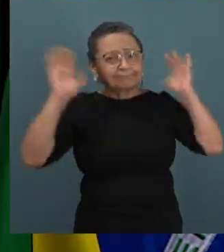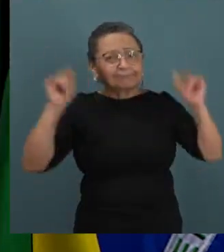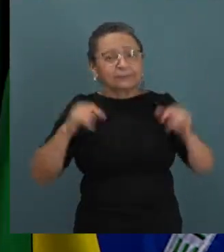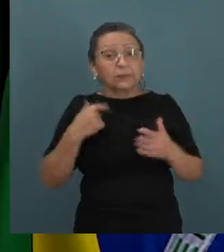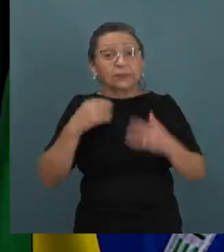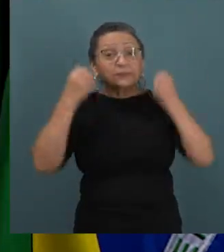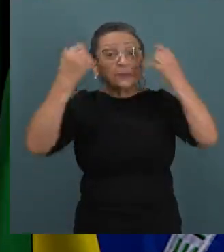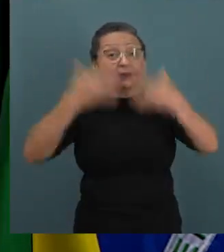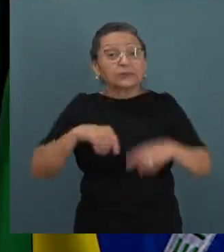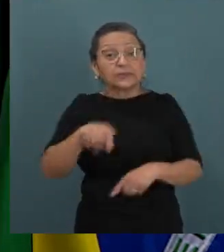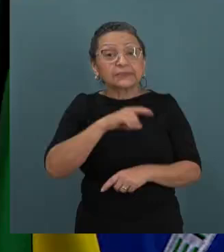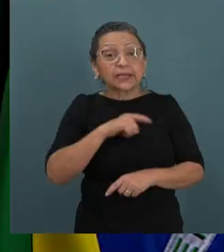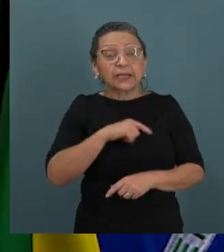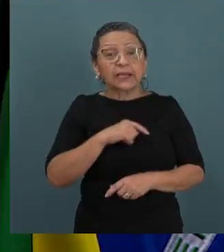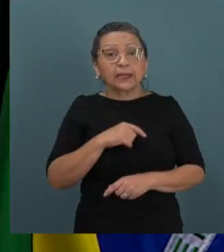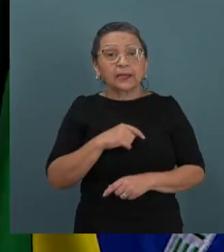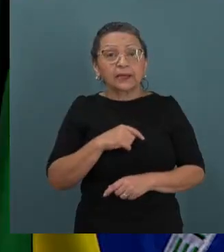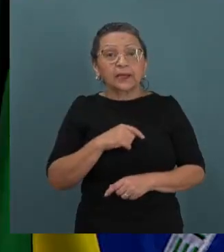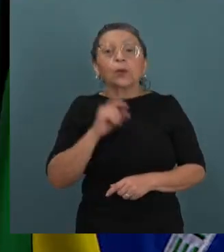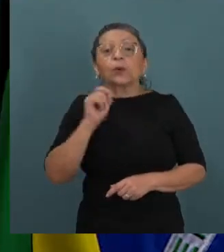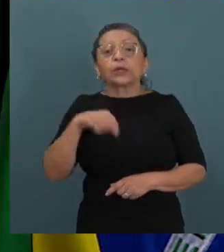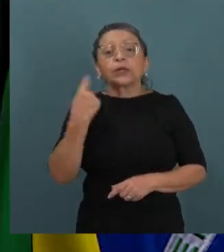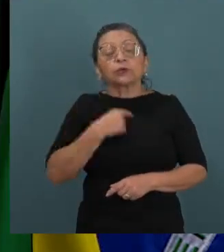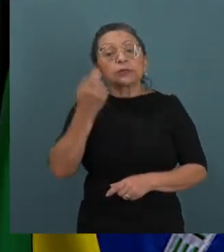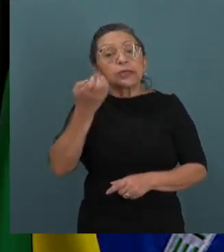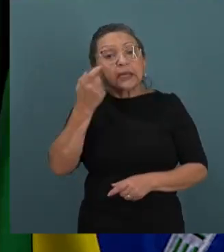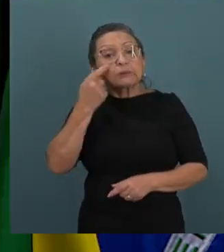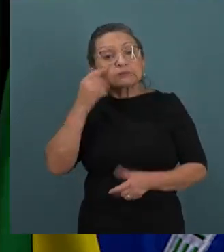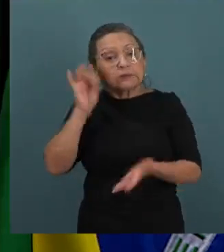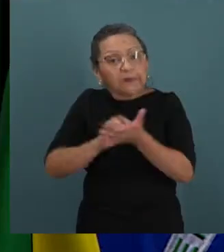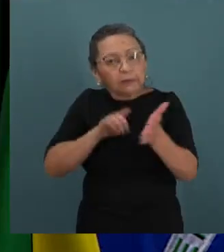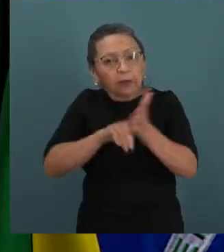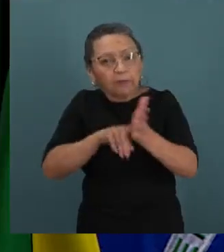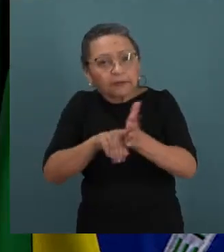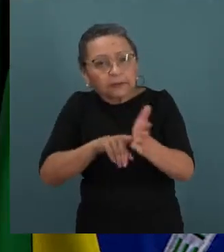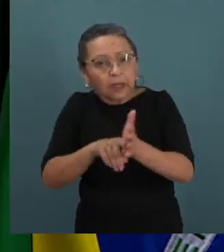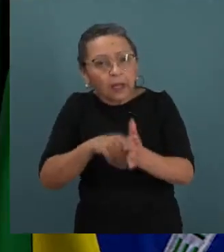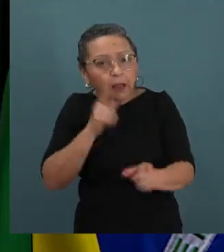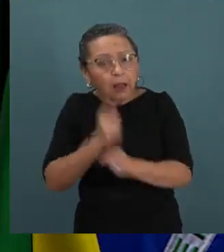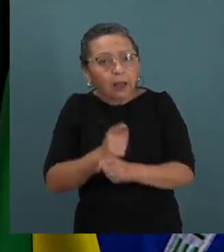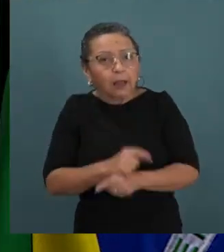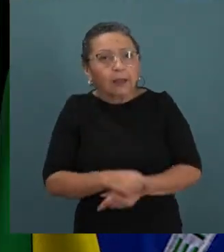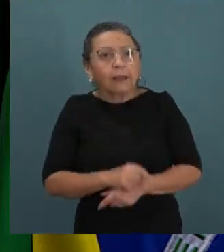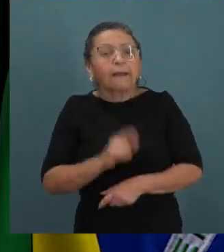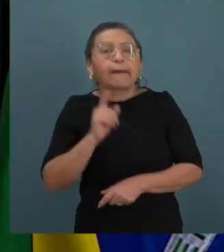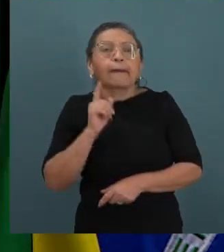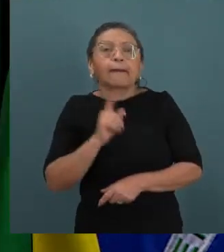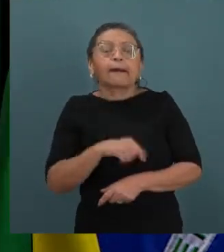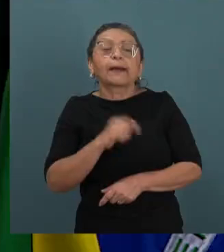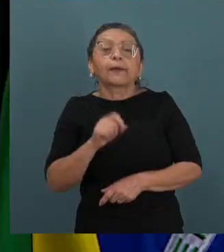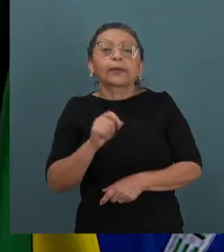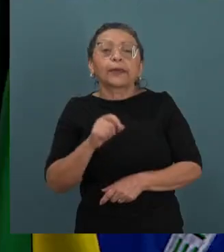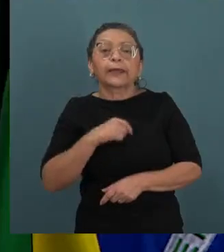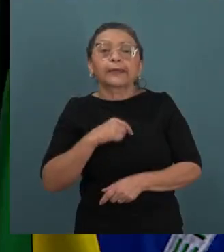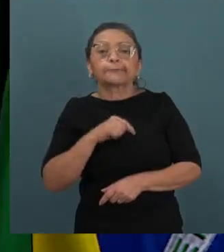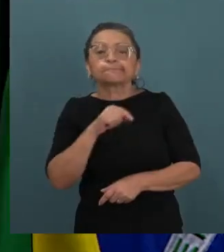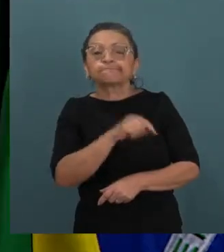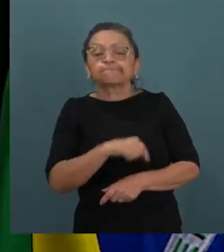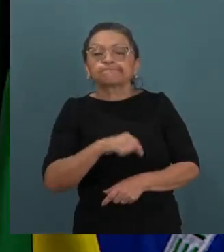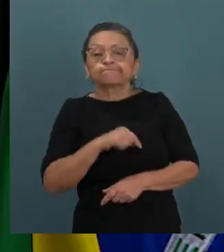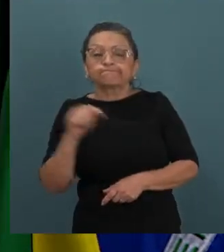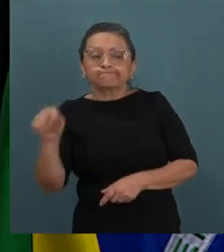fenômeno e é isso que a gente quer investigar, o eventual direcionamento de